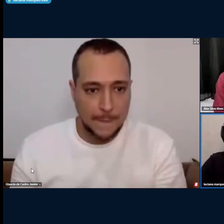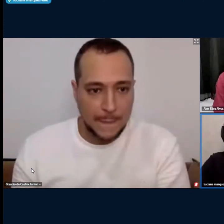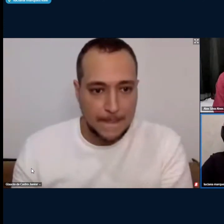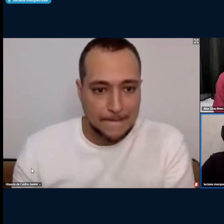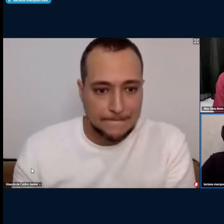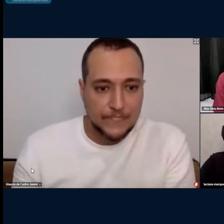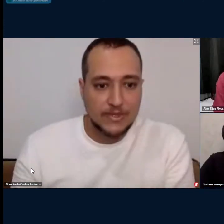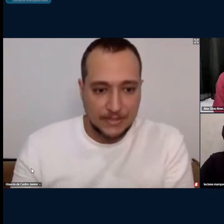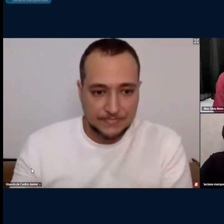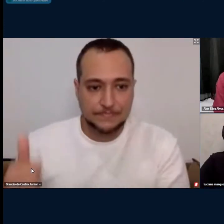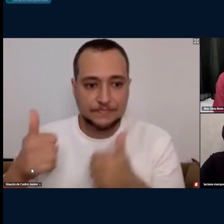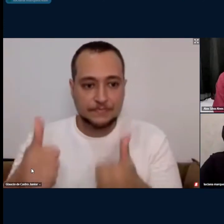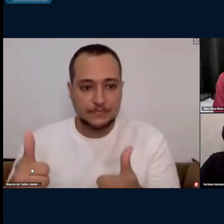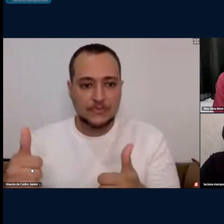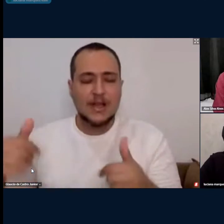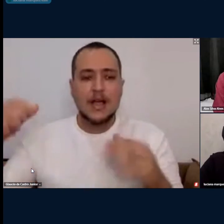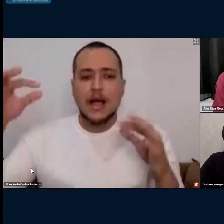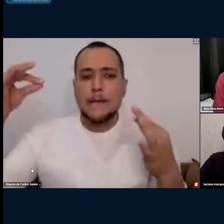aqui.